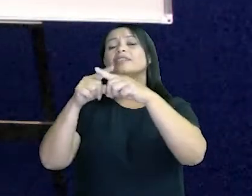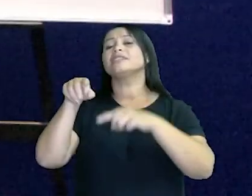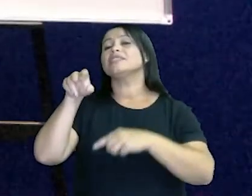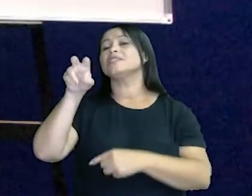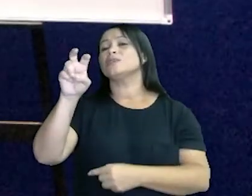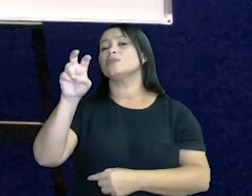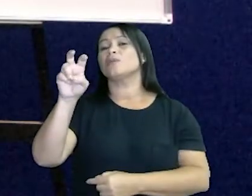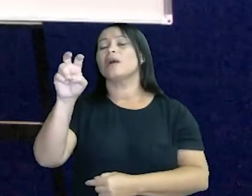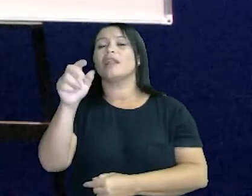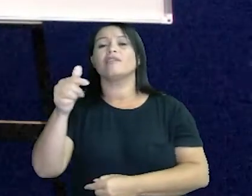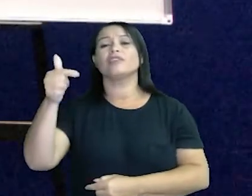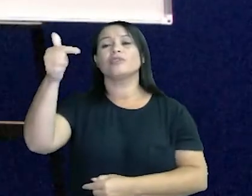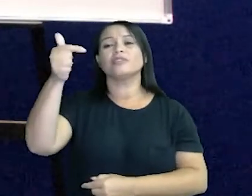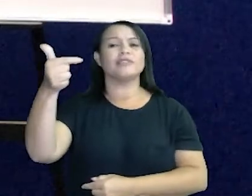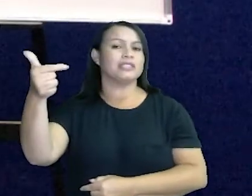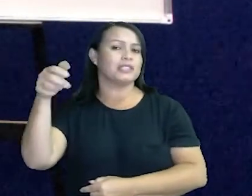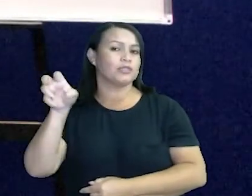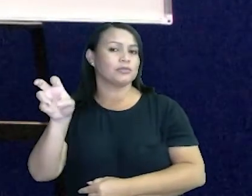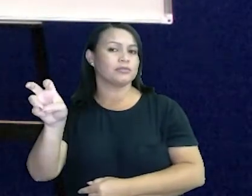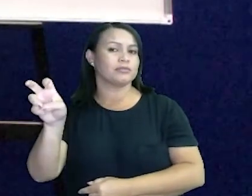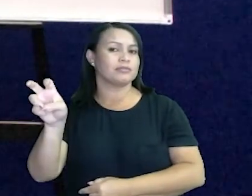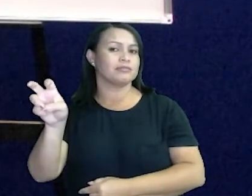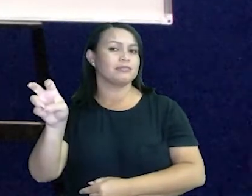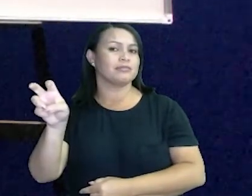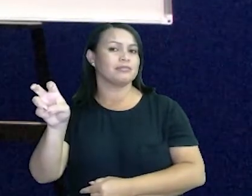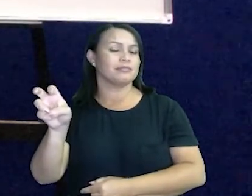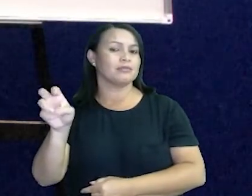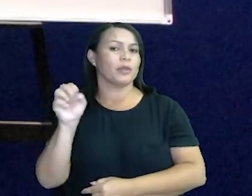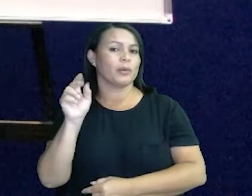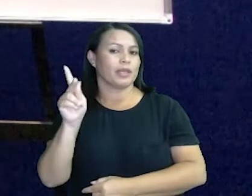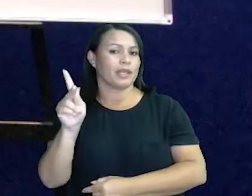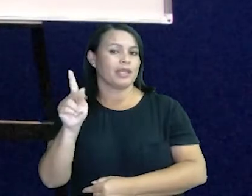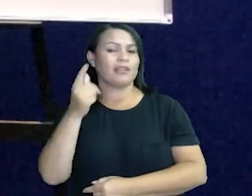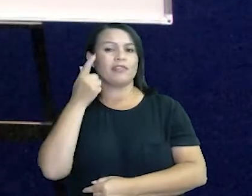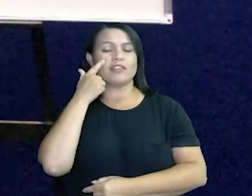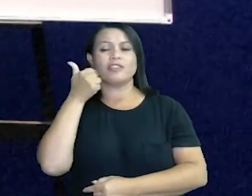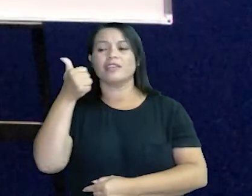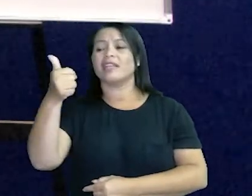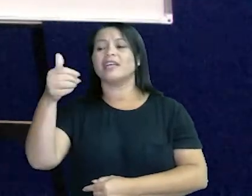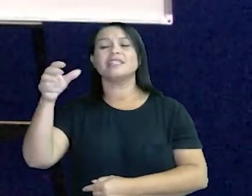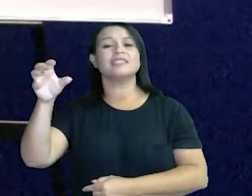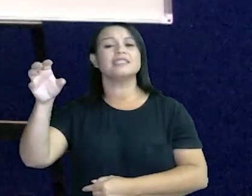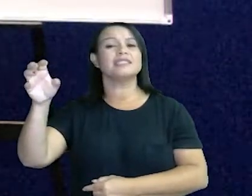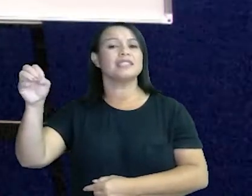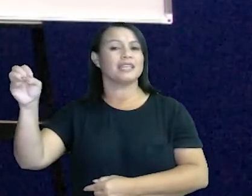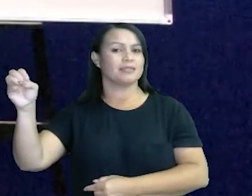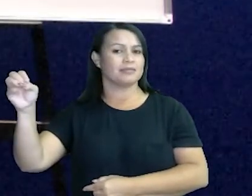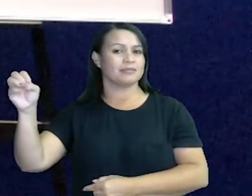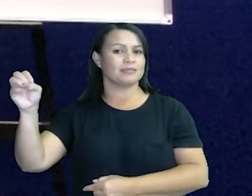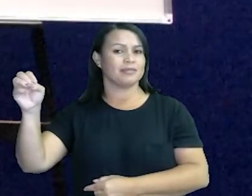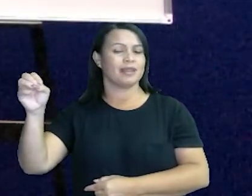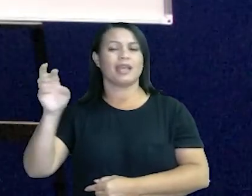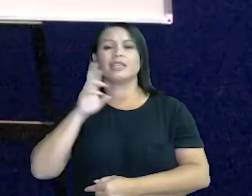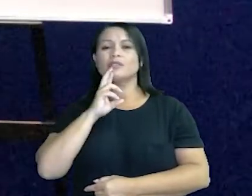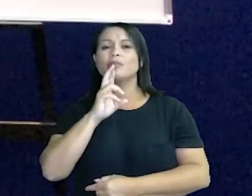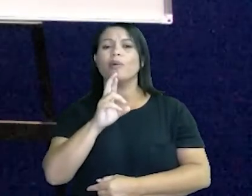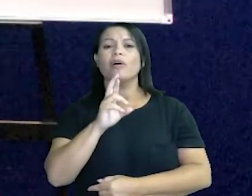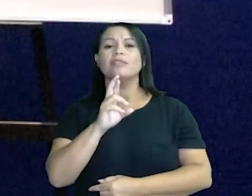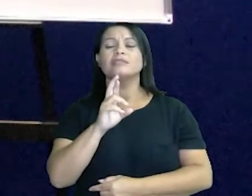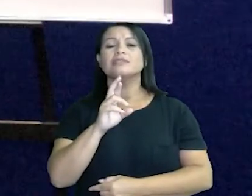5 elevado a 2 a 25 Oi tá aqui vai dar sem e